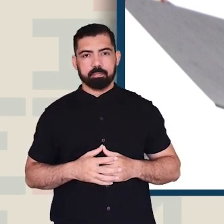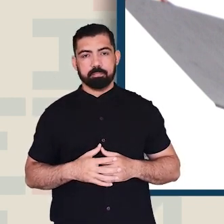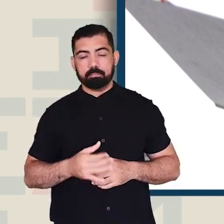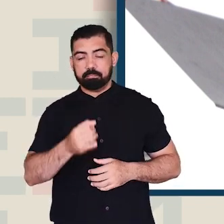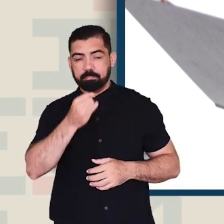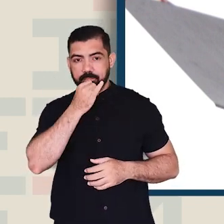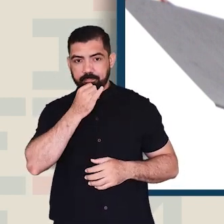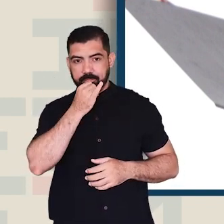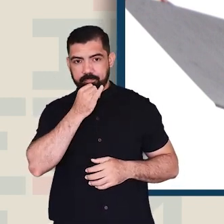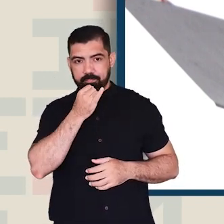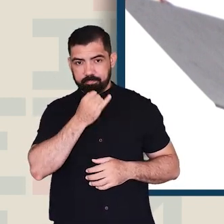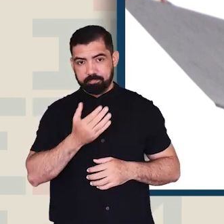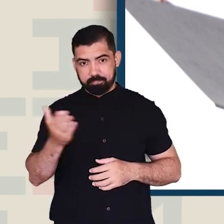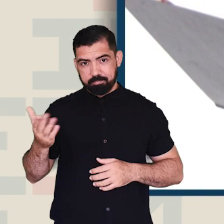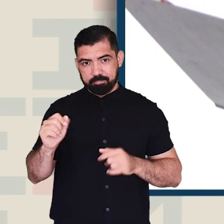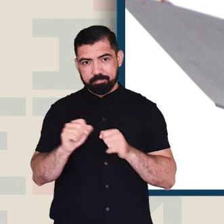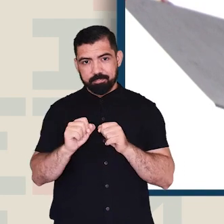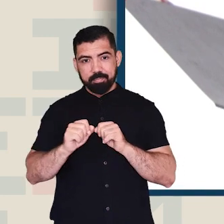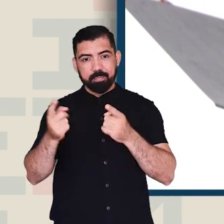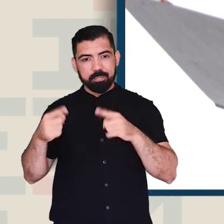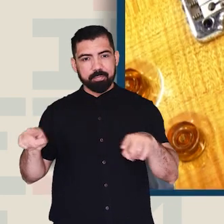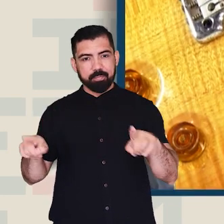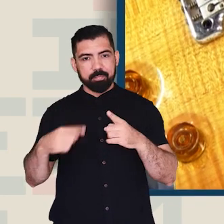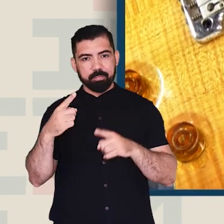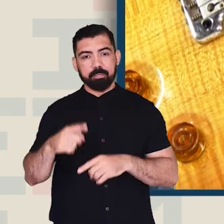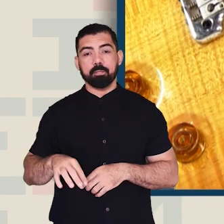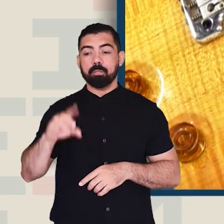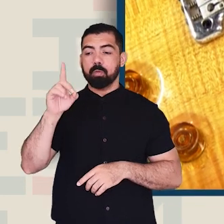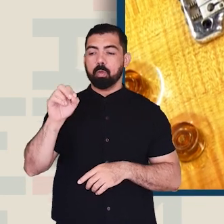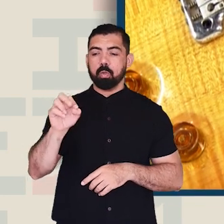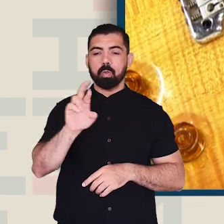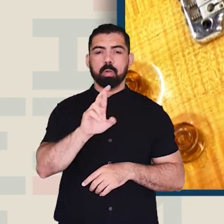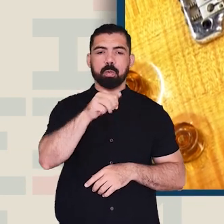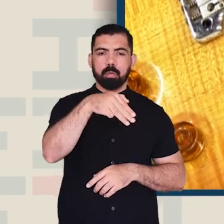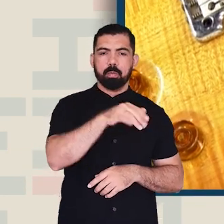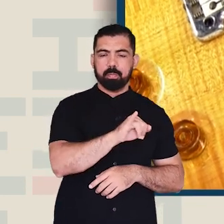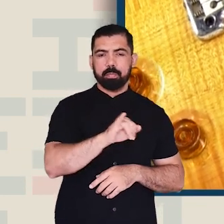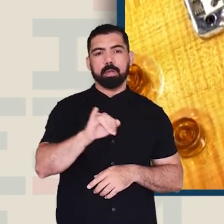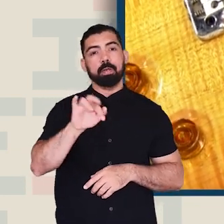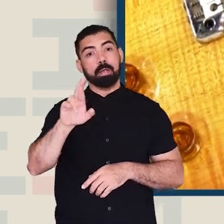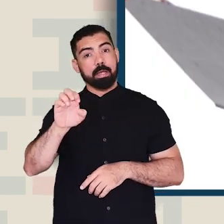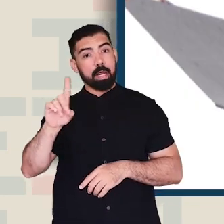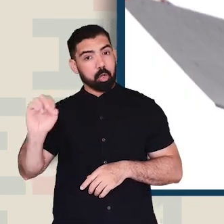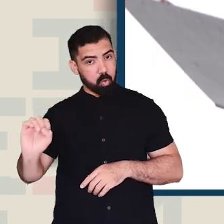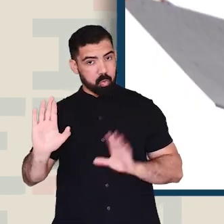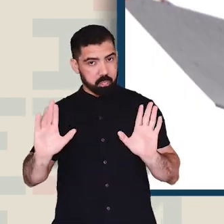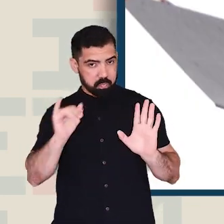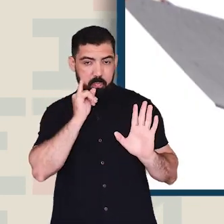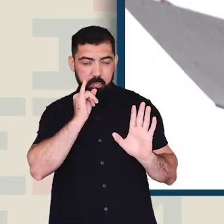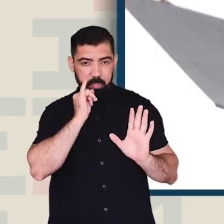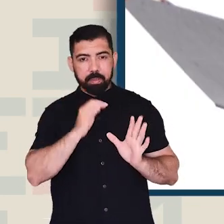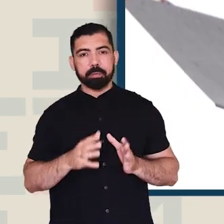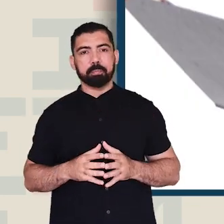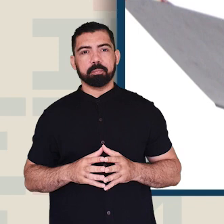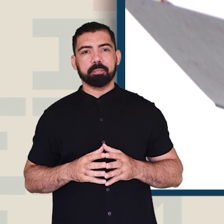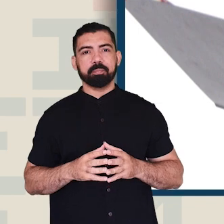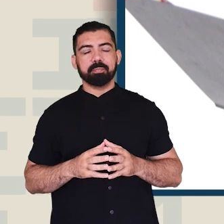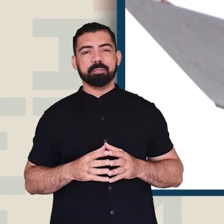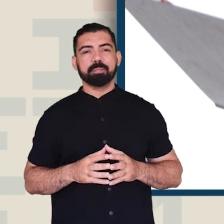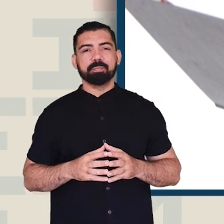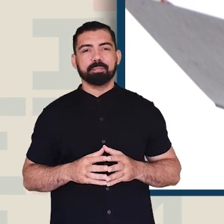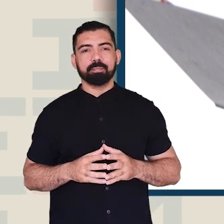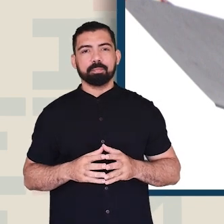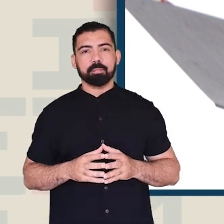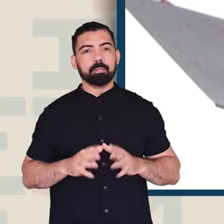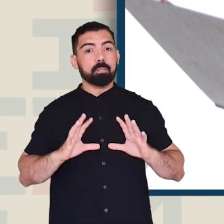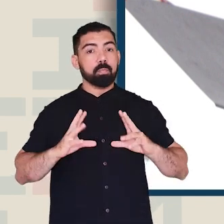né? Que fizesse essa melodia Dó, Ré, Mi, Ré, Dó, né? E aí